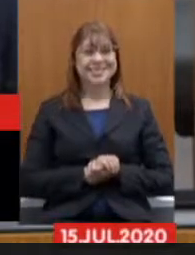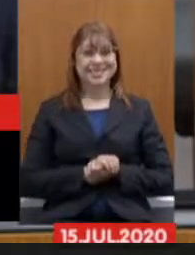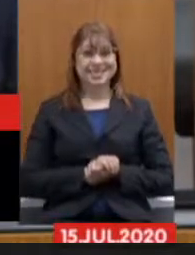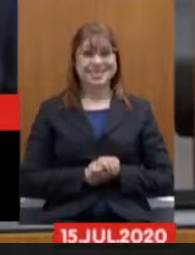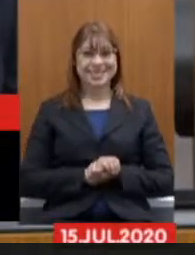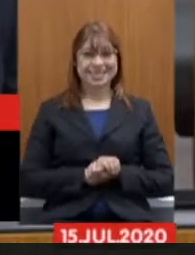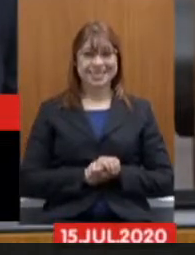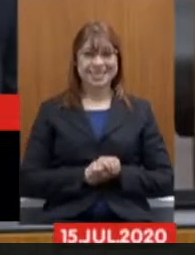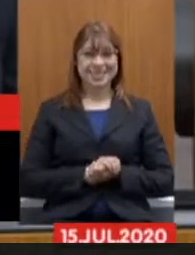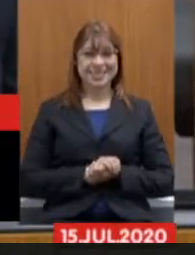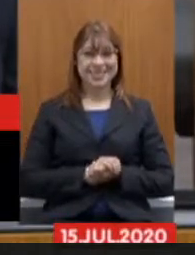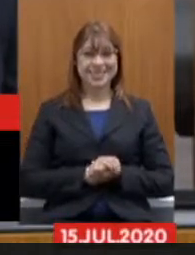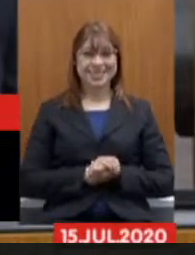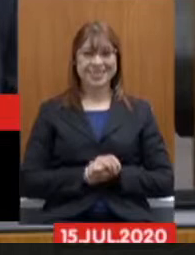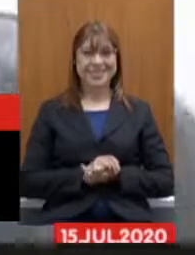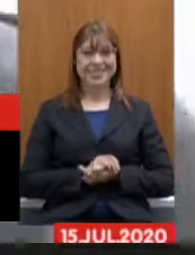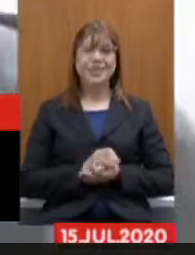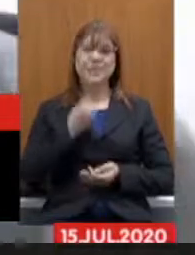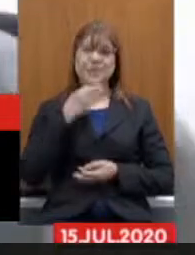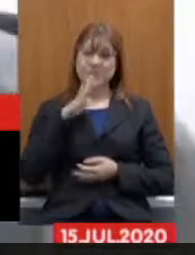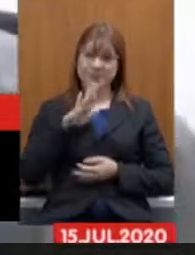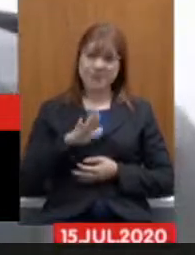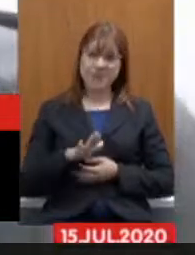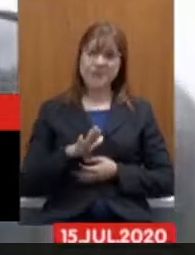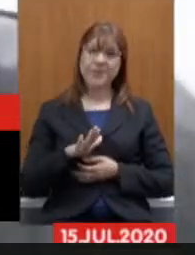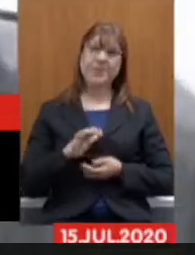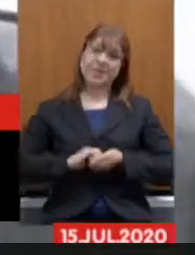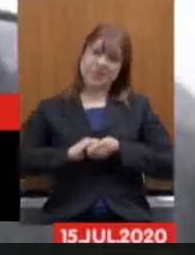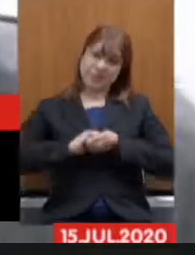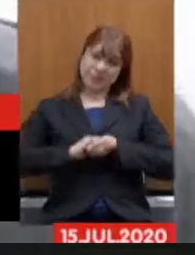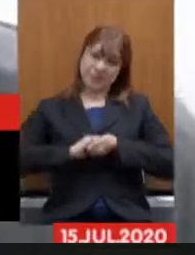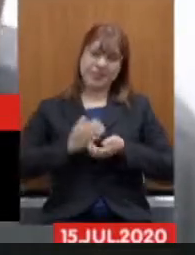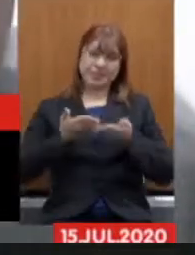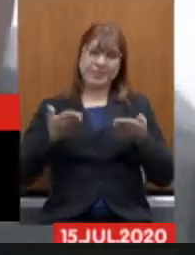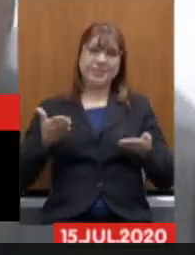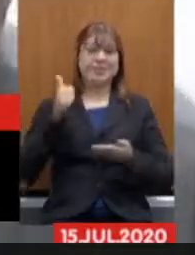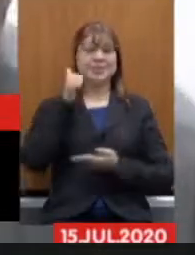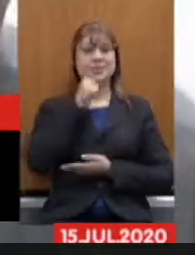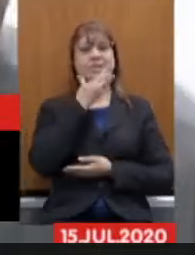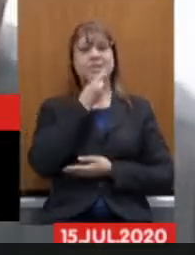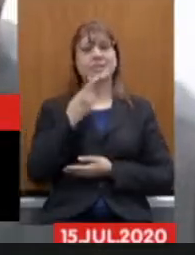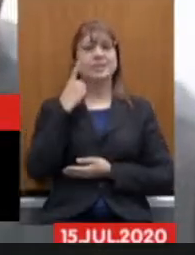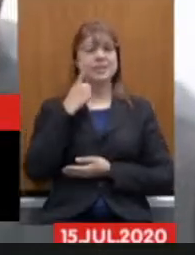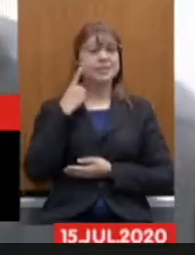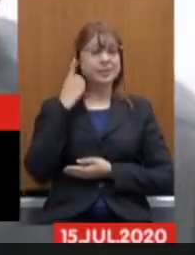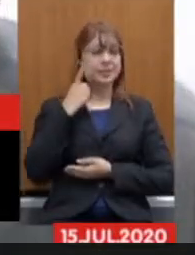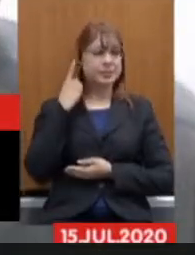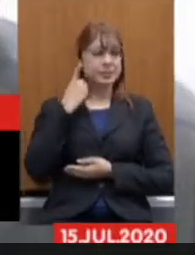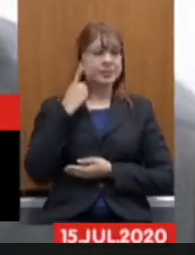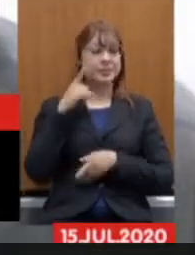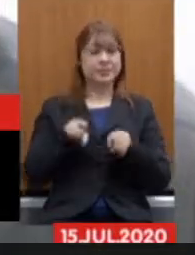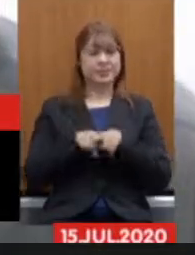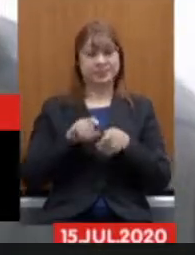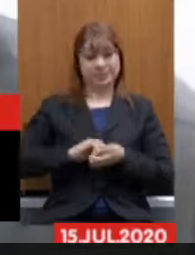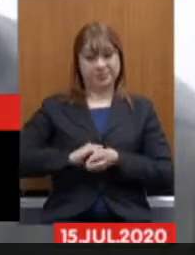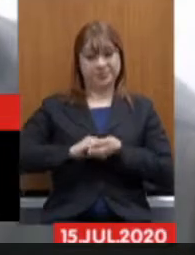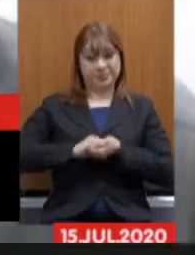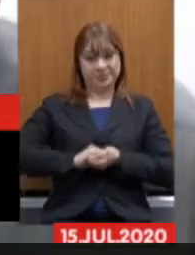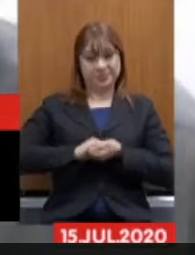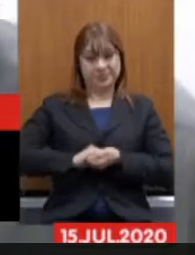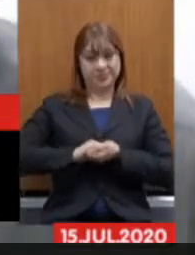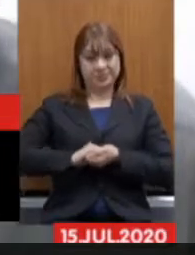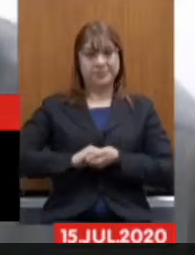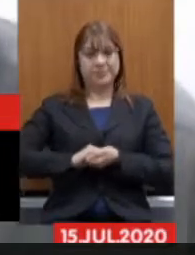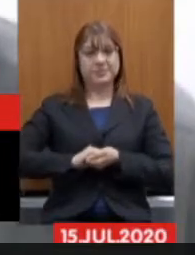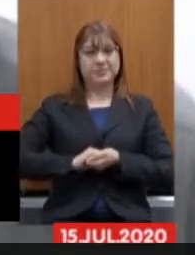o presidente boa tarde queria comprimentar todos os deputados e deputadas e cumprimentar também a todos os